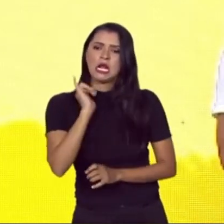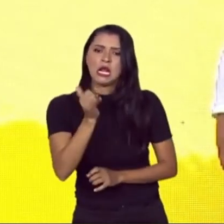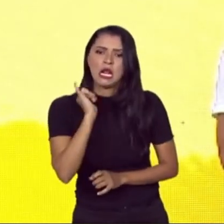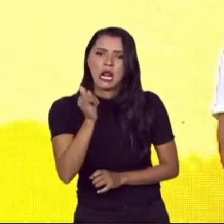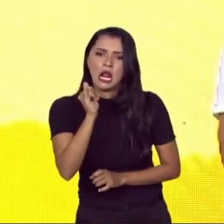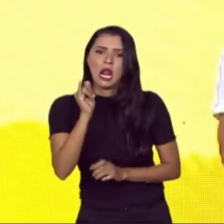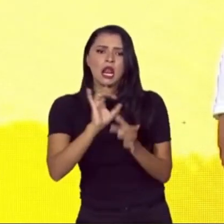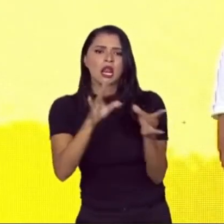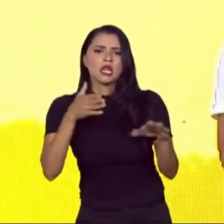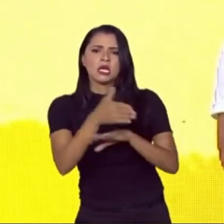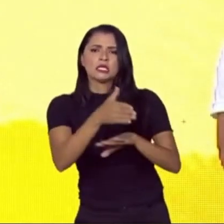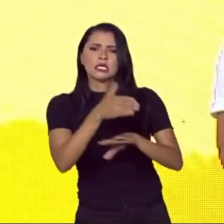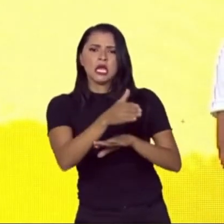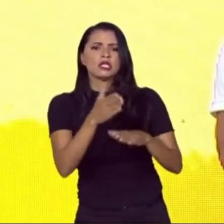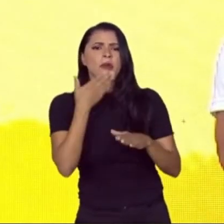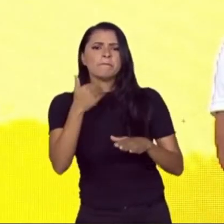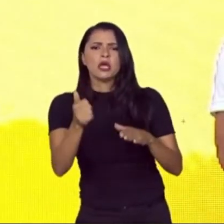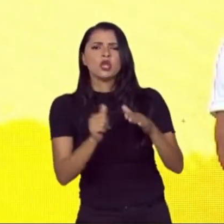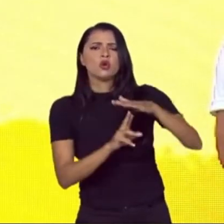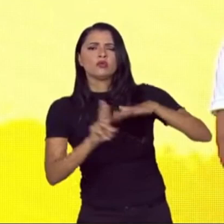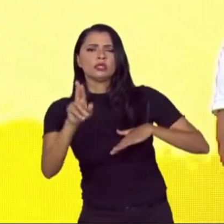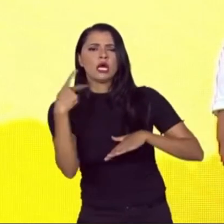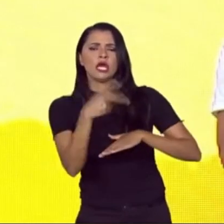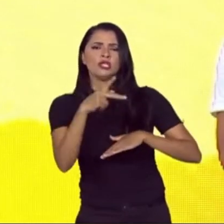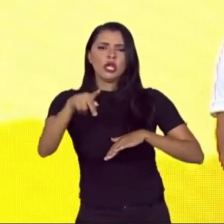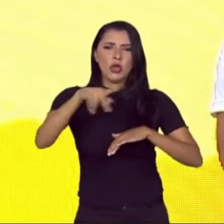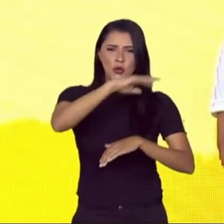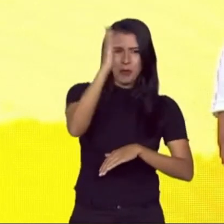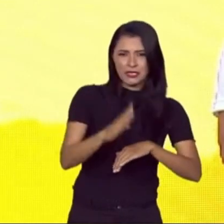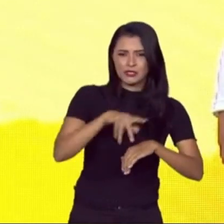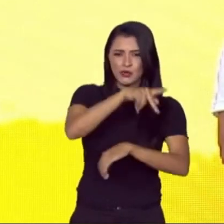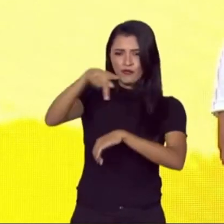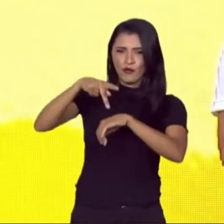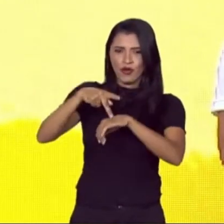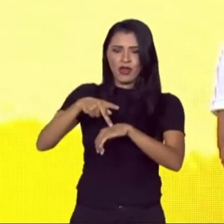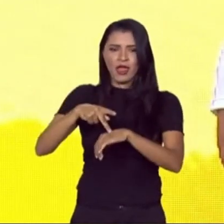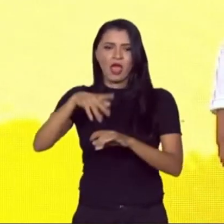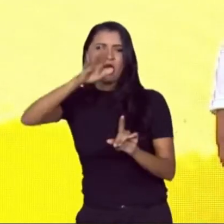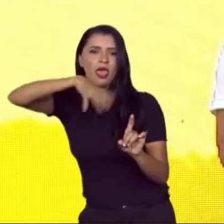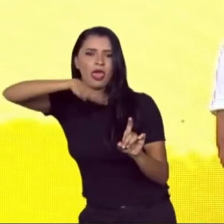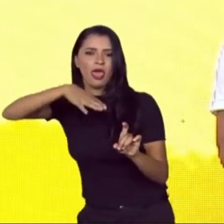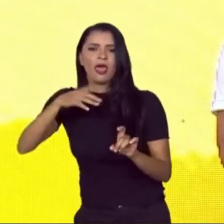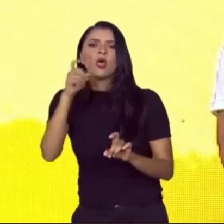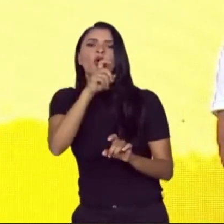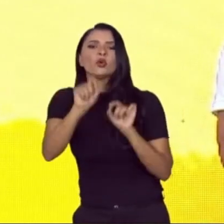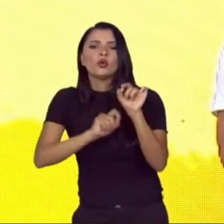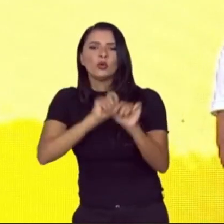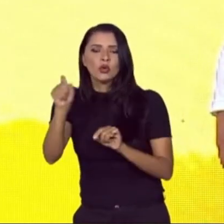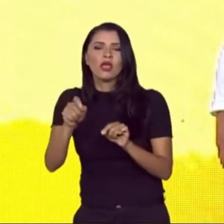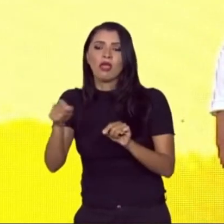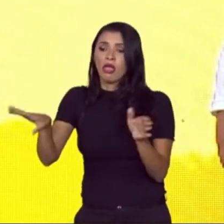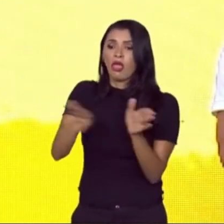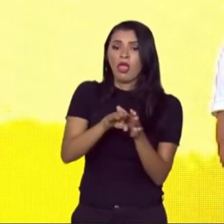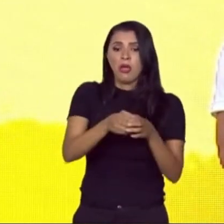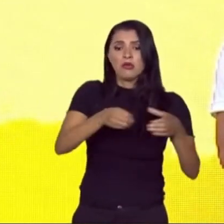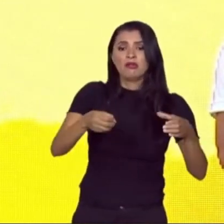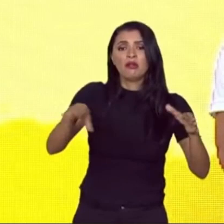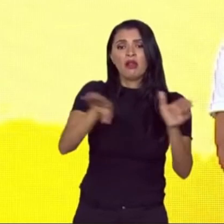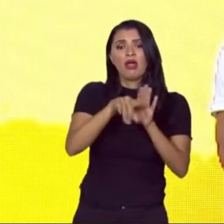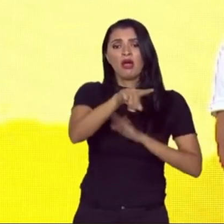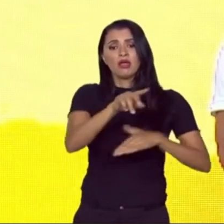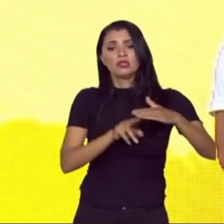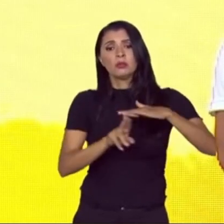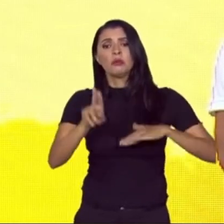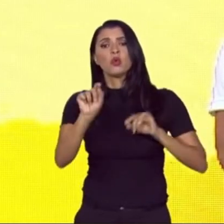livre acesso às melhores instituições do Brasil e no exterior. O mito de que a chegada dos cotistas ao ensino